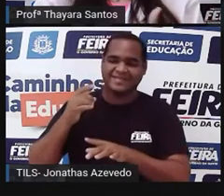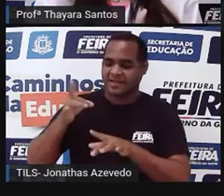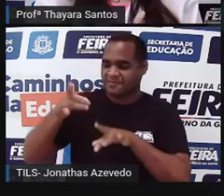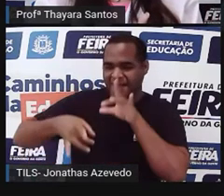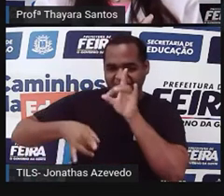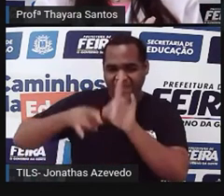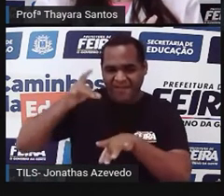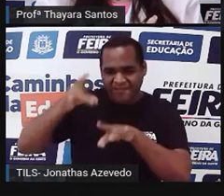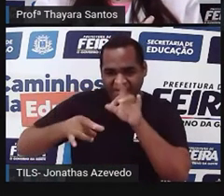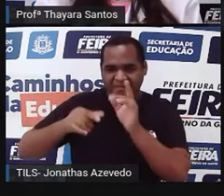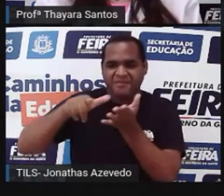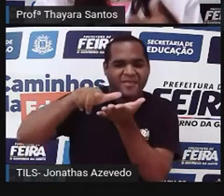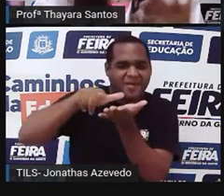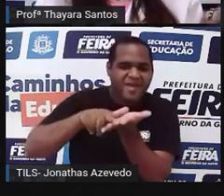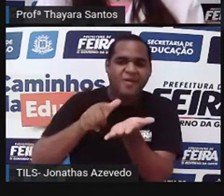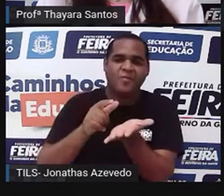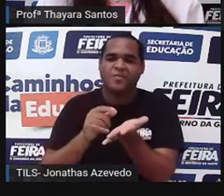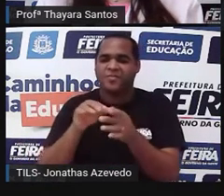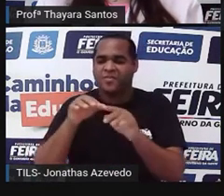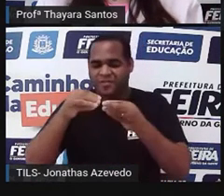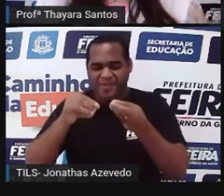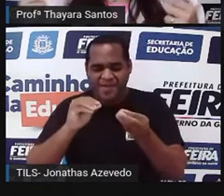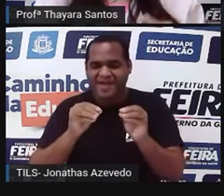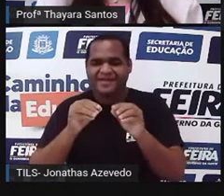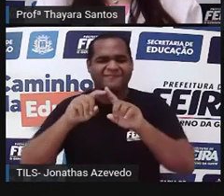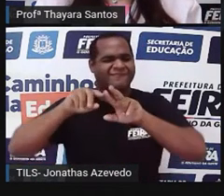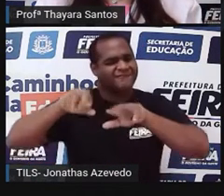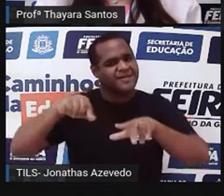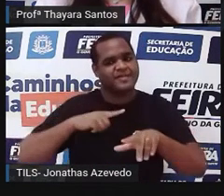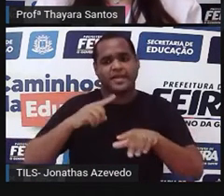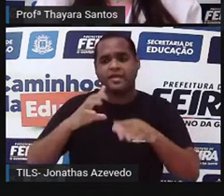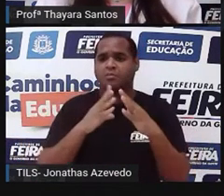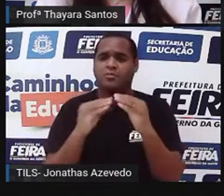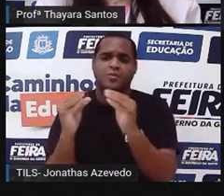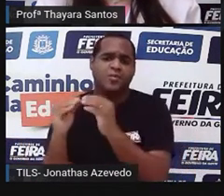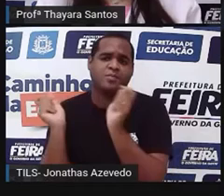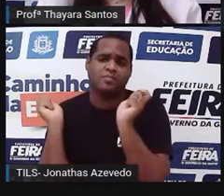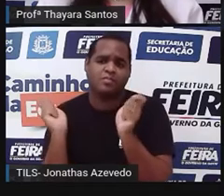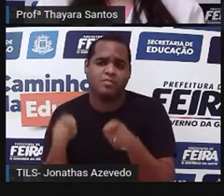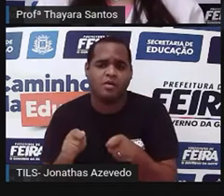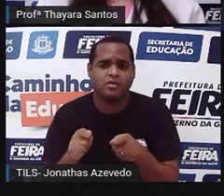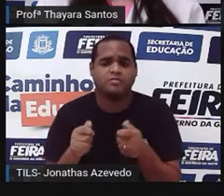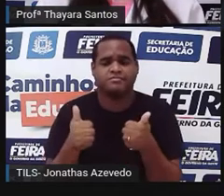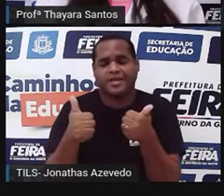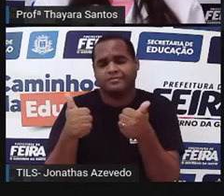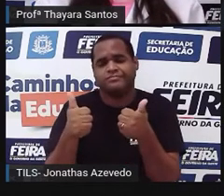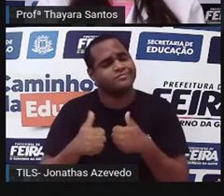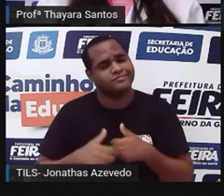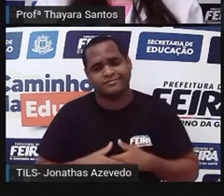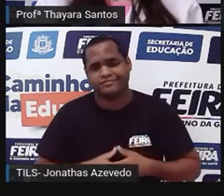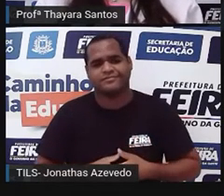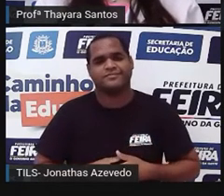ele estreitando o leito desse rio, vai chegar uma hora que ele vai sumir e a gente não vai ter mais aquele recurso.